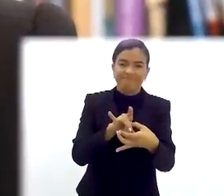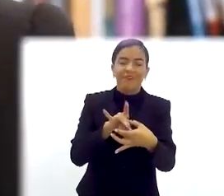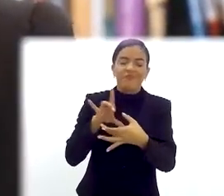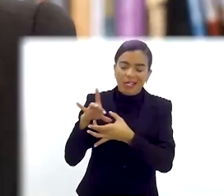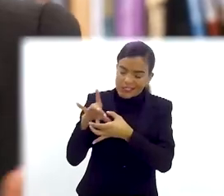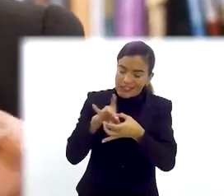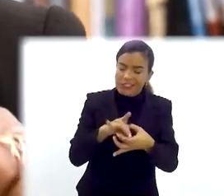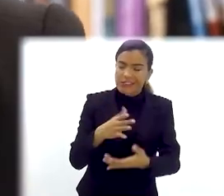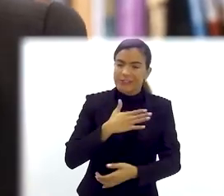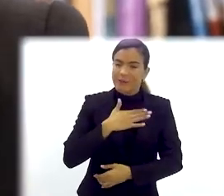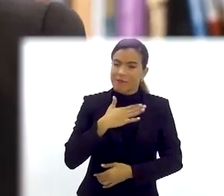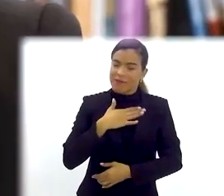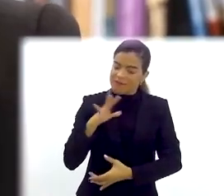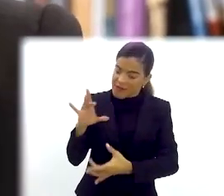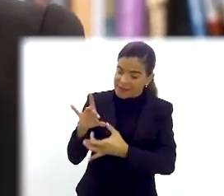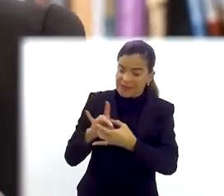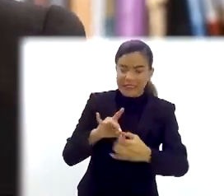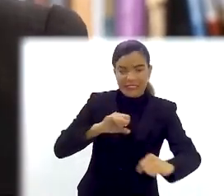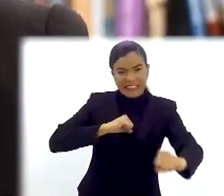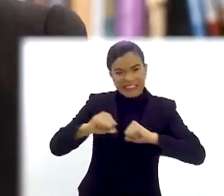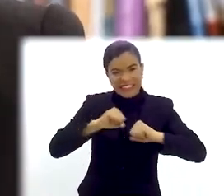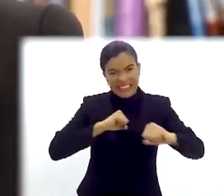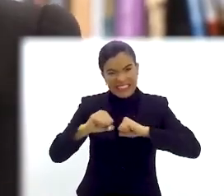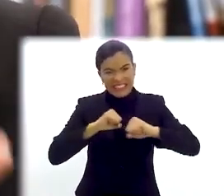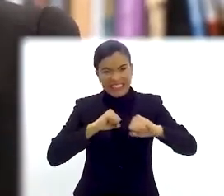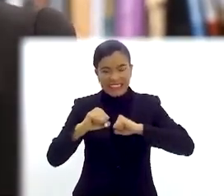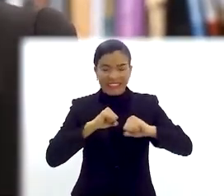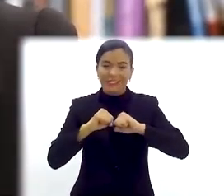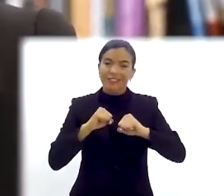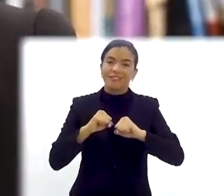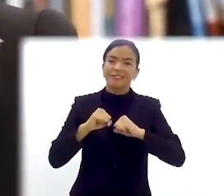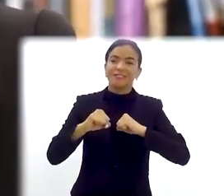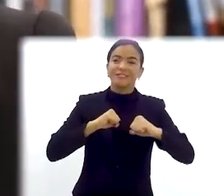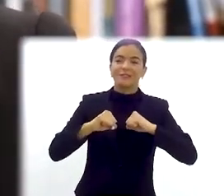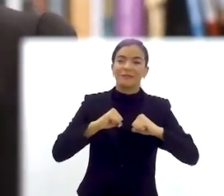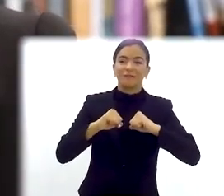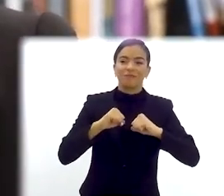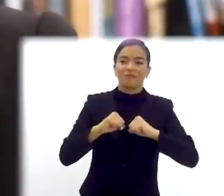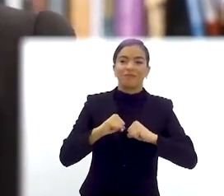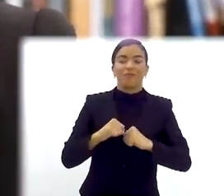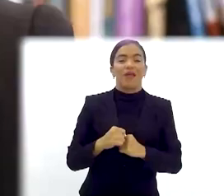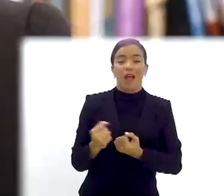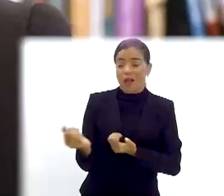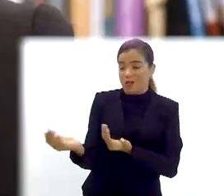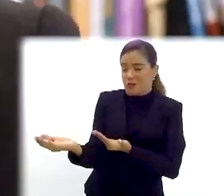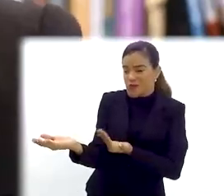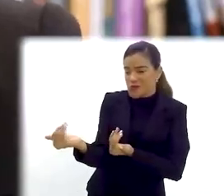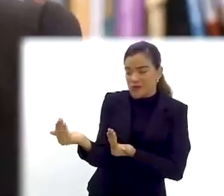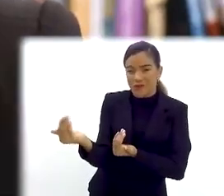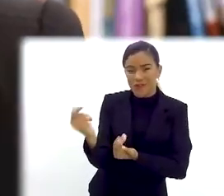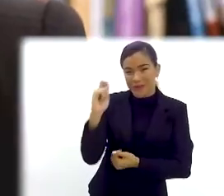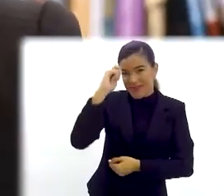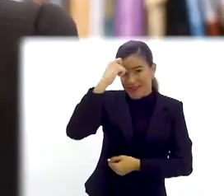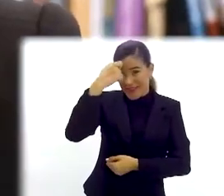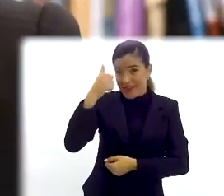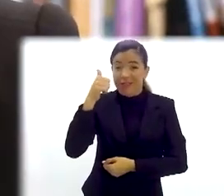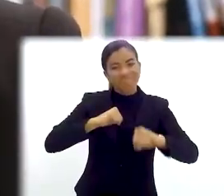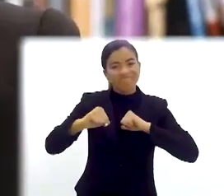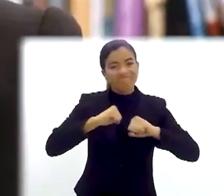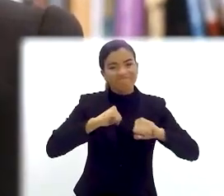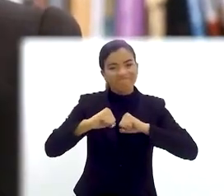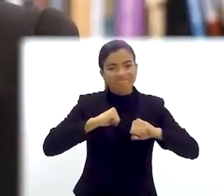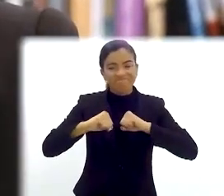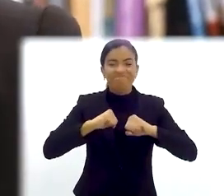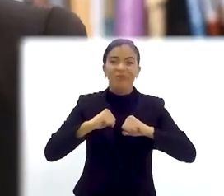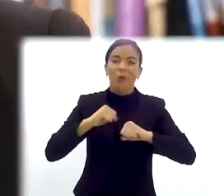mim, faz sentido para a luta que eu travo junto à juventude negra,